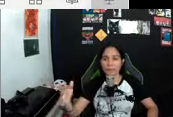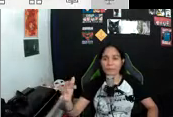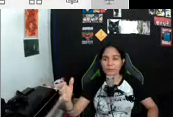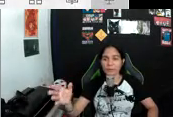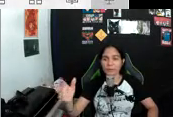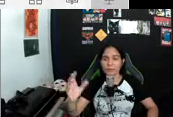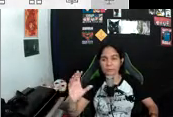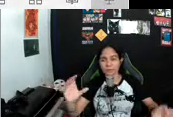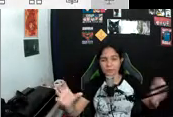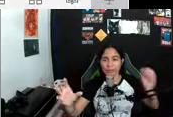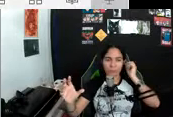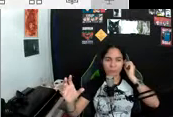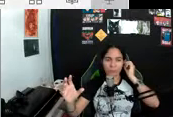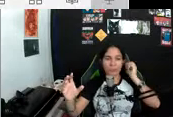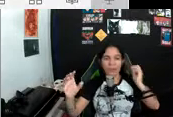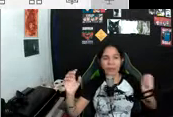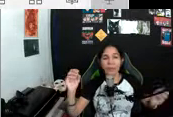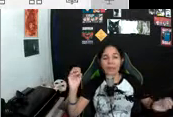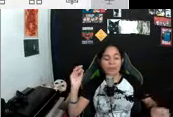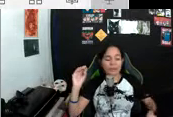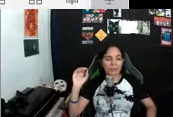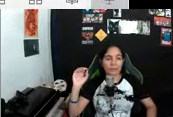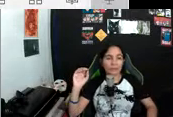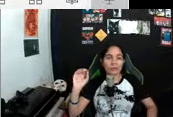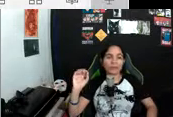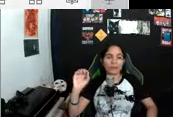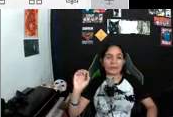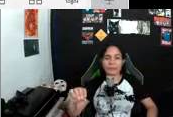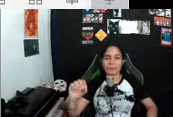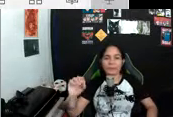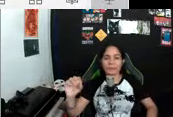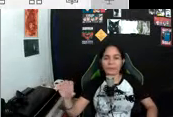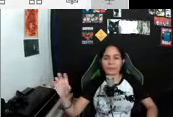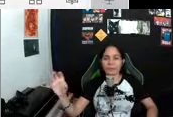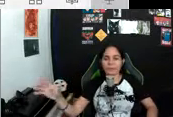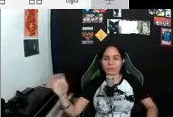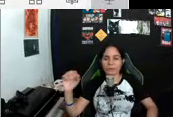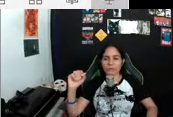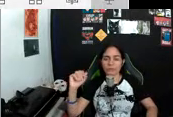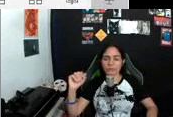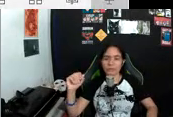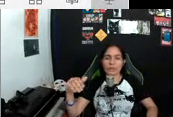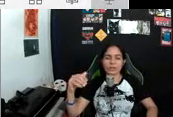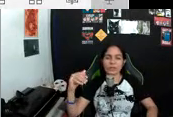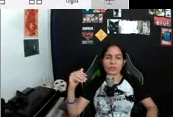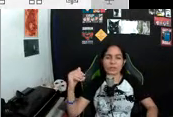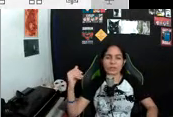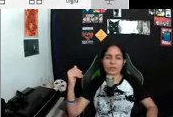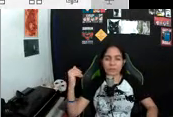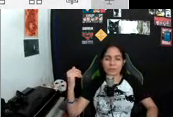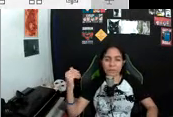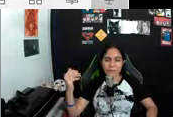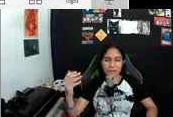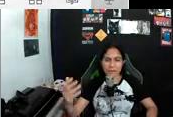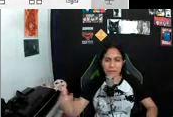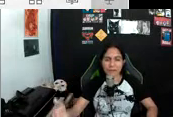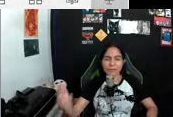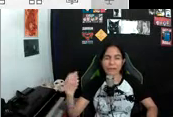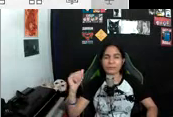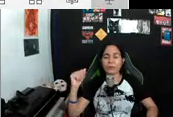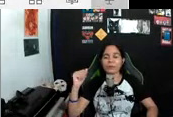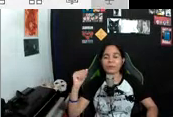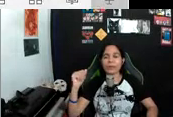esse cuidado, né, nos termos éticos. Então, do ensino, da pesquisa e da produção técnico-científica, então